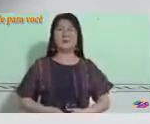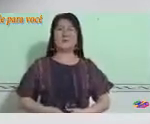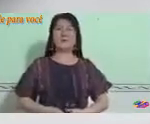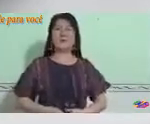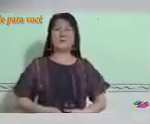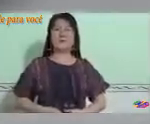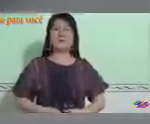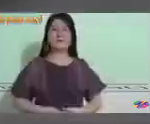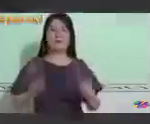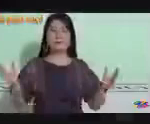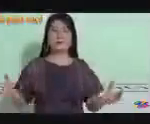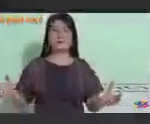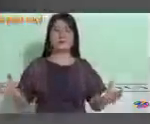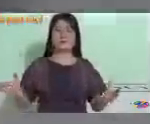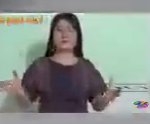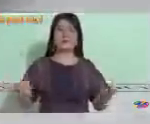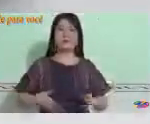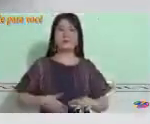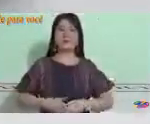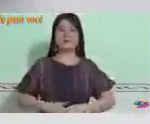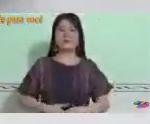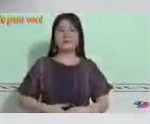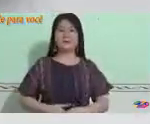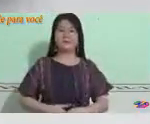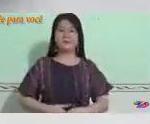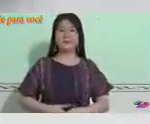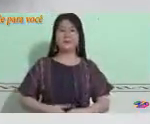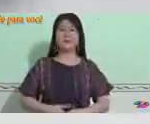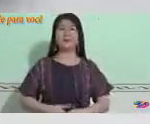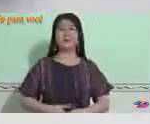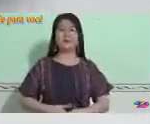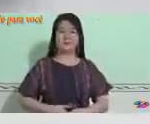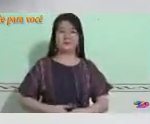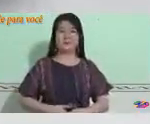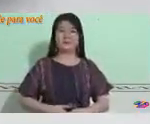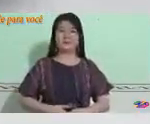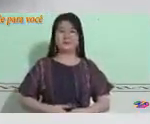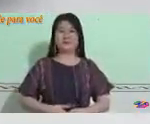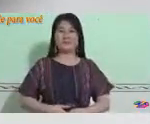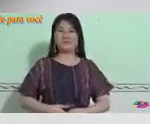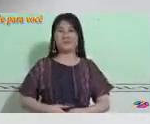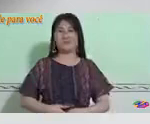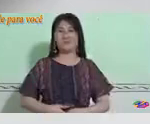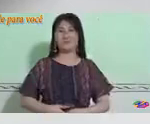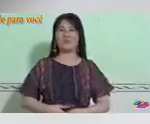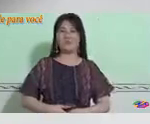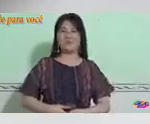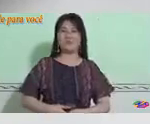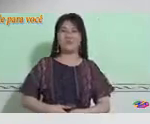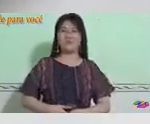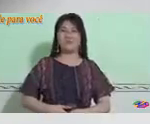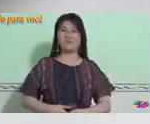O que fazer dois pontos? Esta doença não tem cura, mas pode ser controlada com uso de pomadas e cremes corticoides